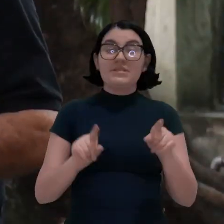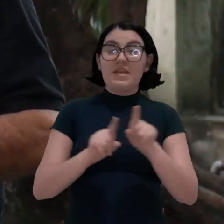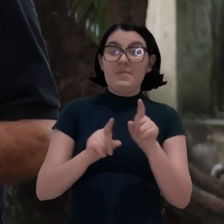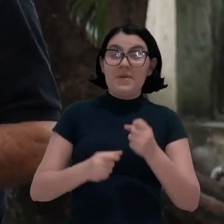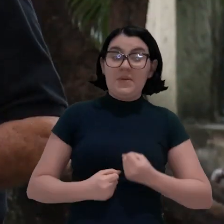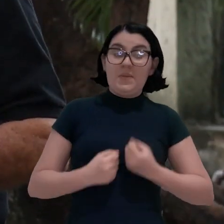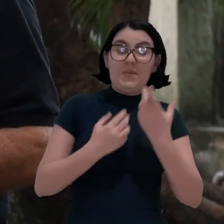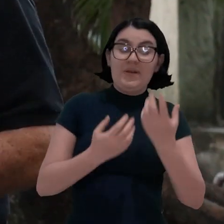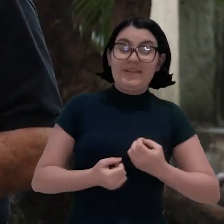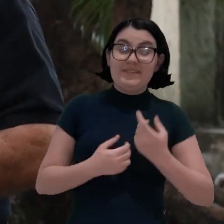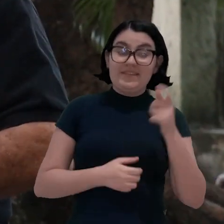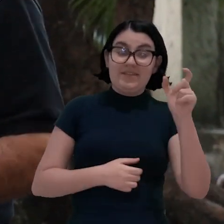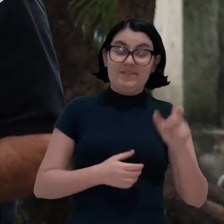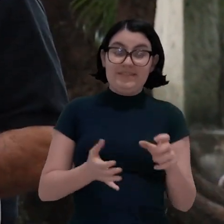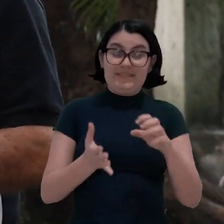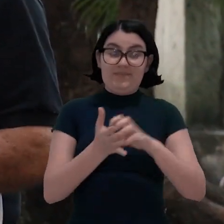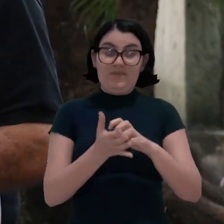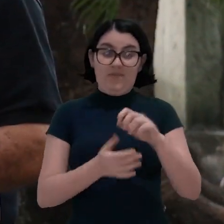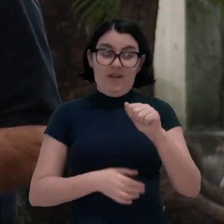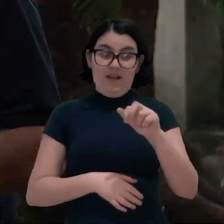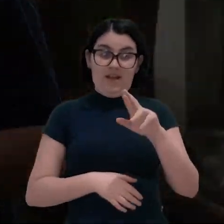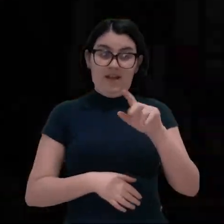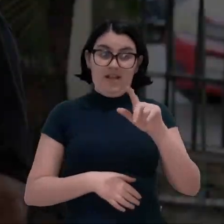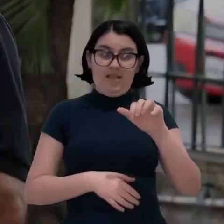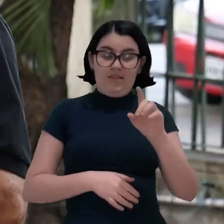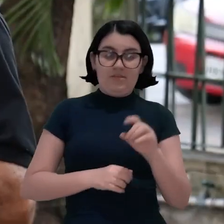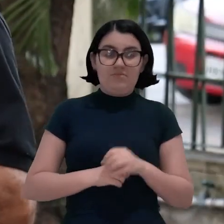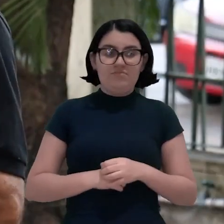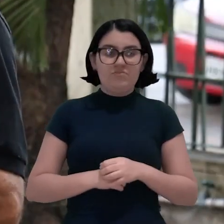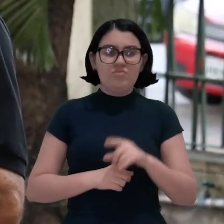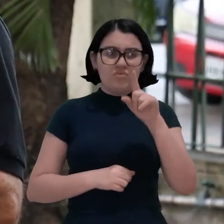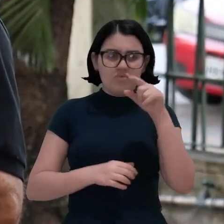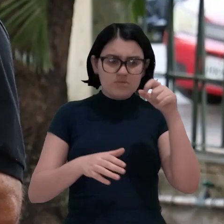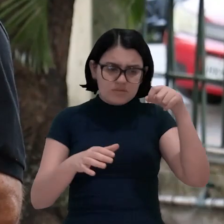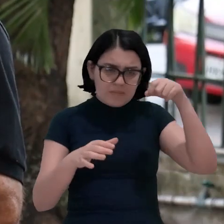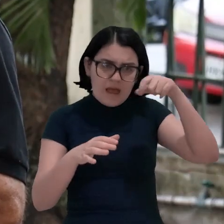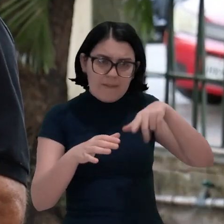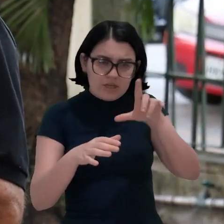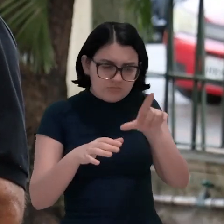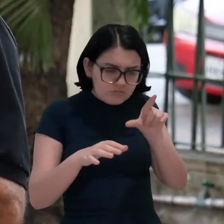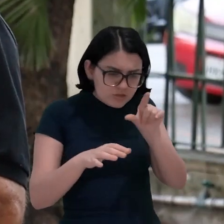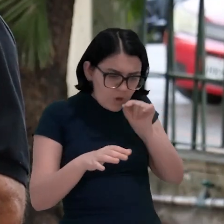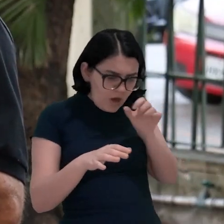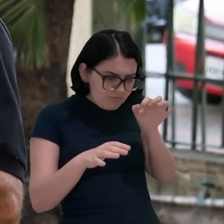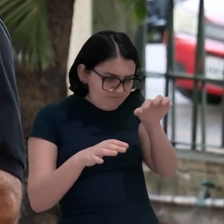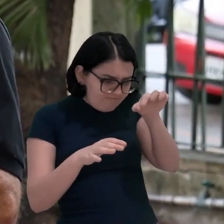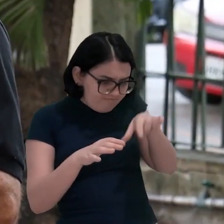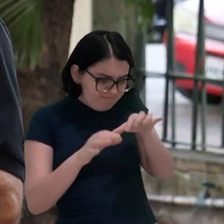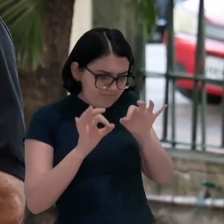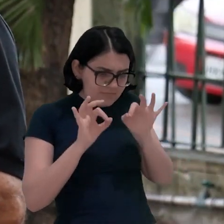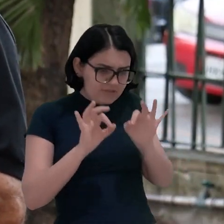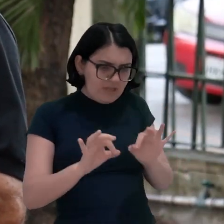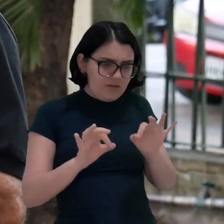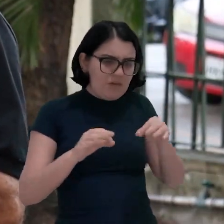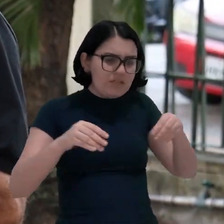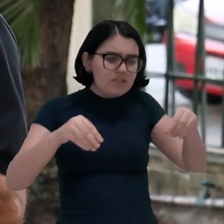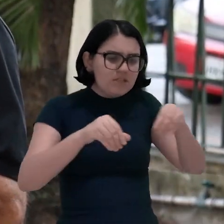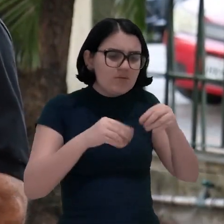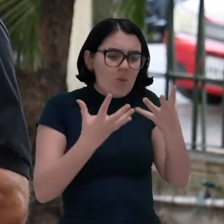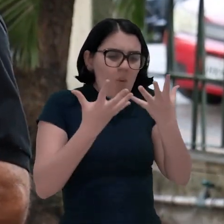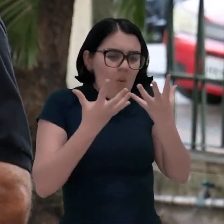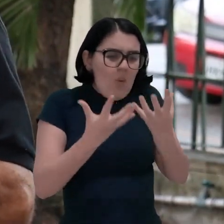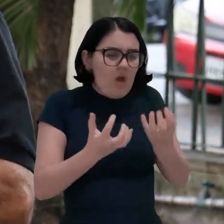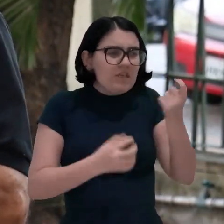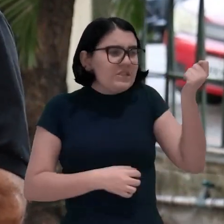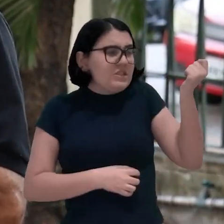E poesia com o servidor Arlindo Barreto. Escolha bem a semente, plante num lugar bem seco, onde o